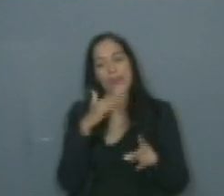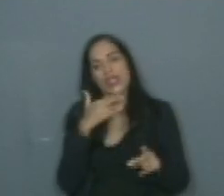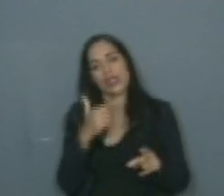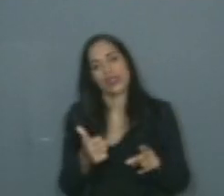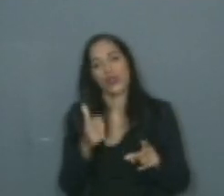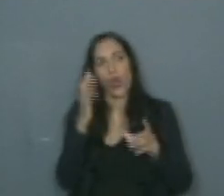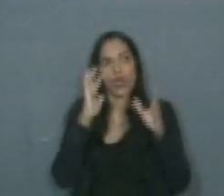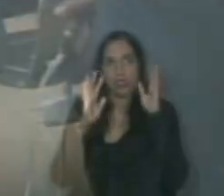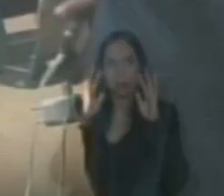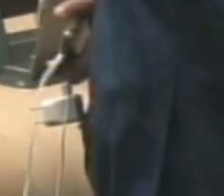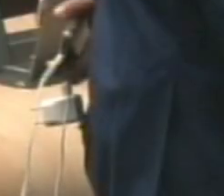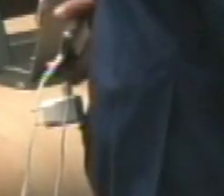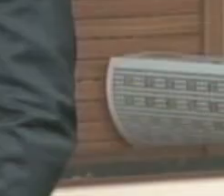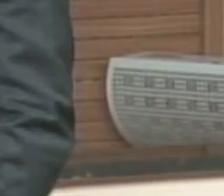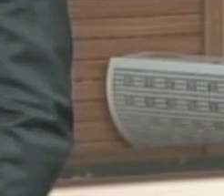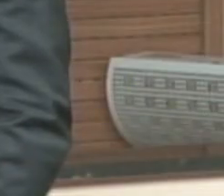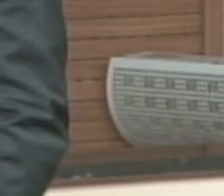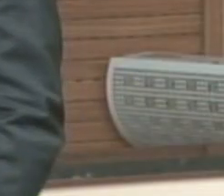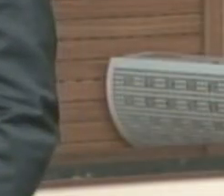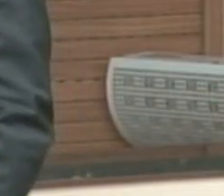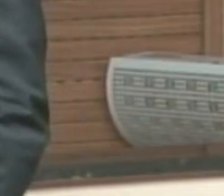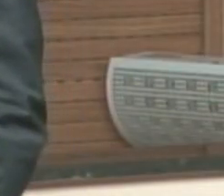vereador.